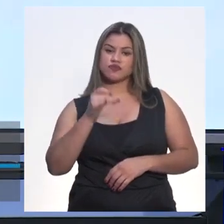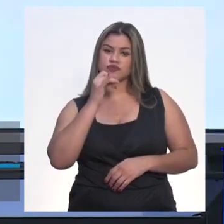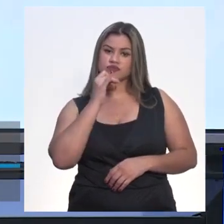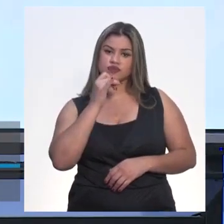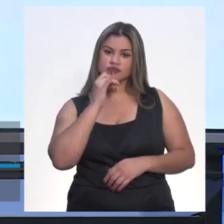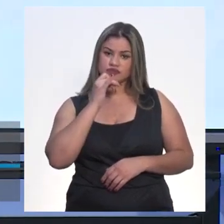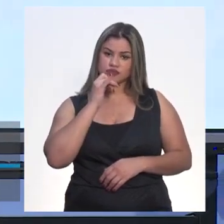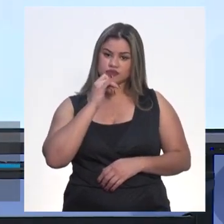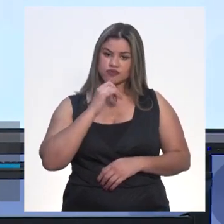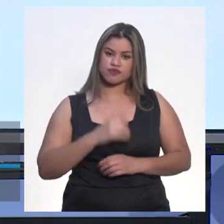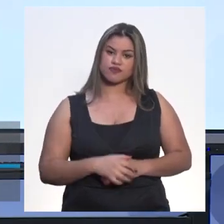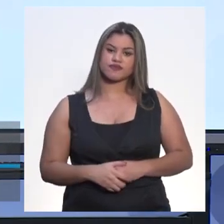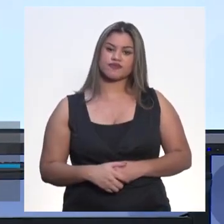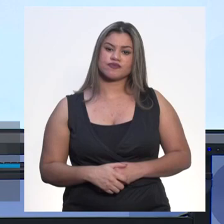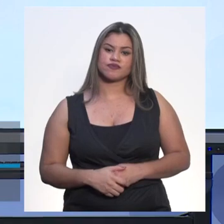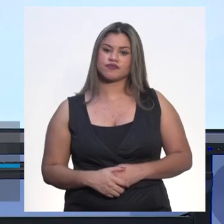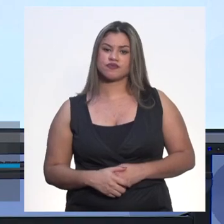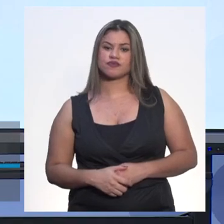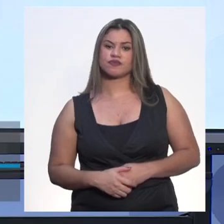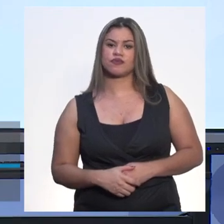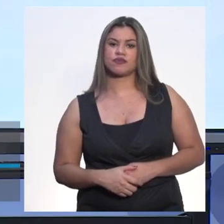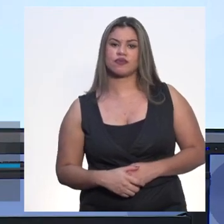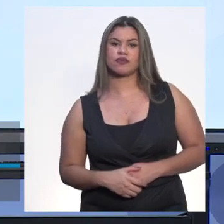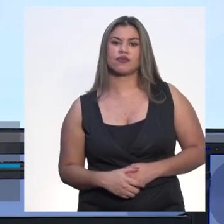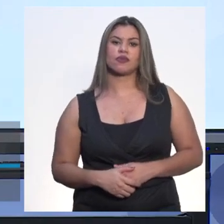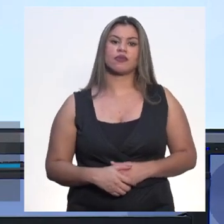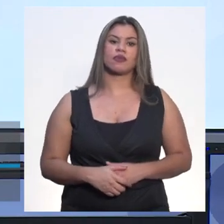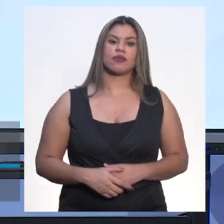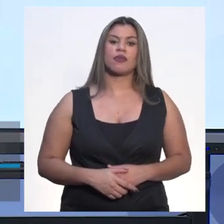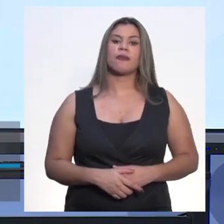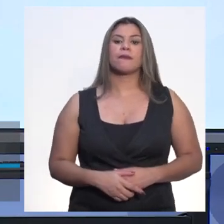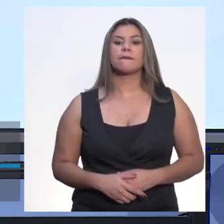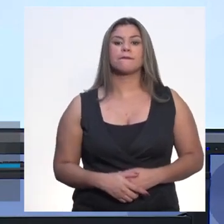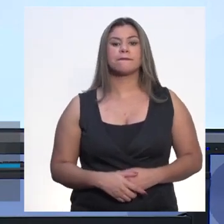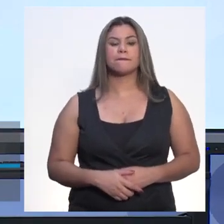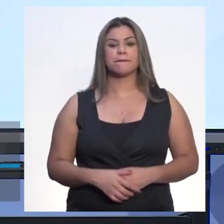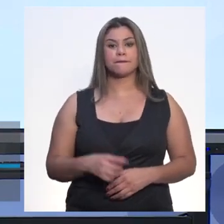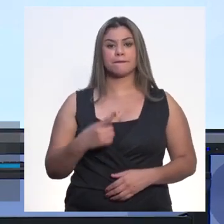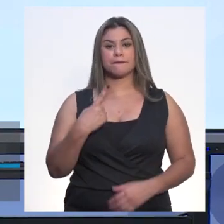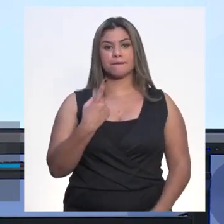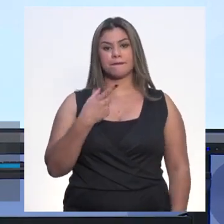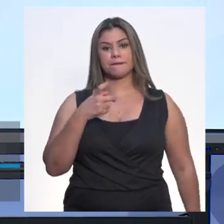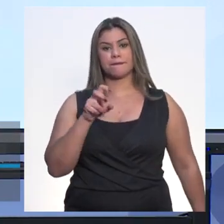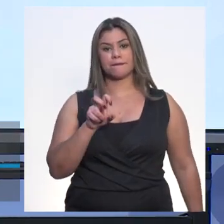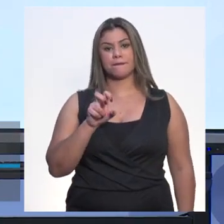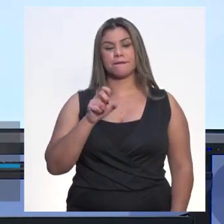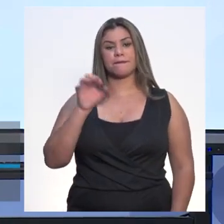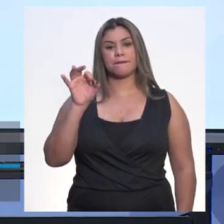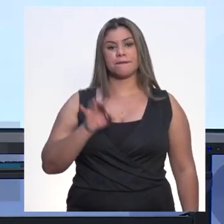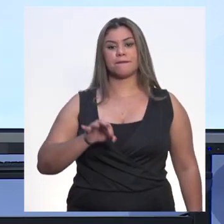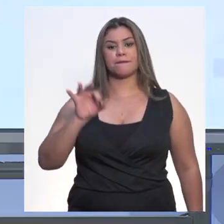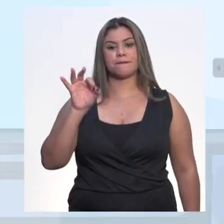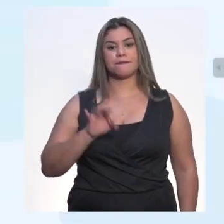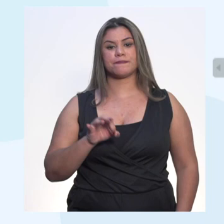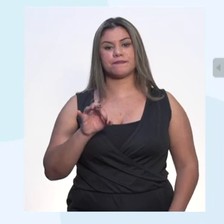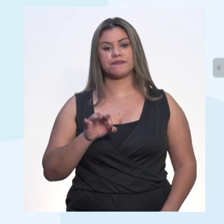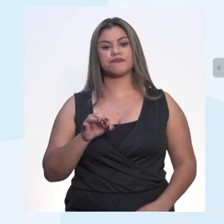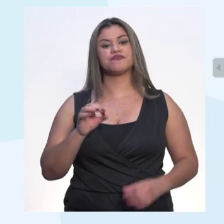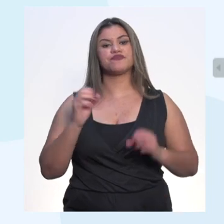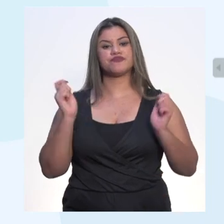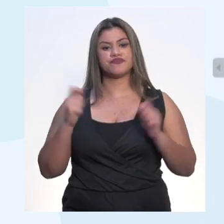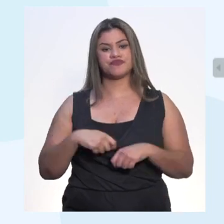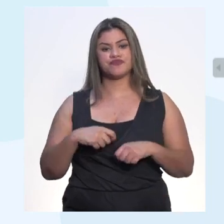fez, do que a gente fez na aula passada. Então, 15% eu posso representar na forma